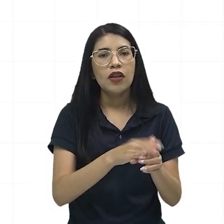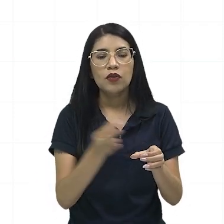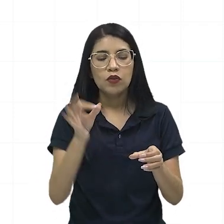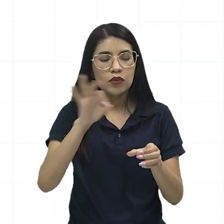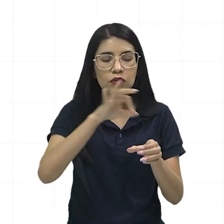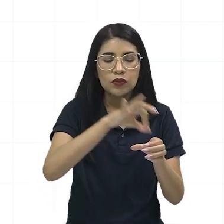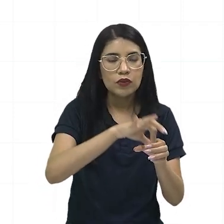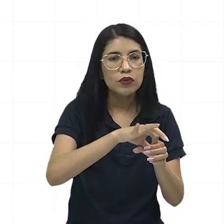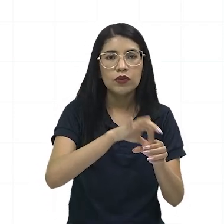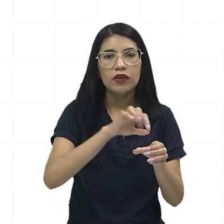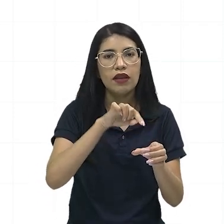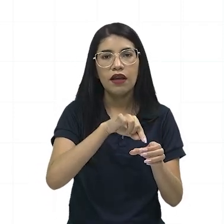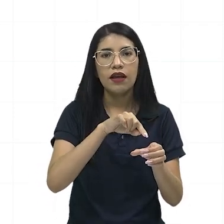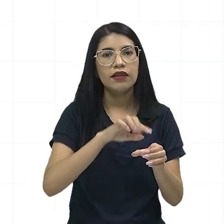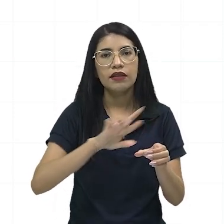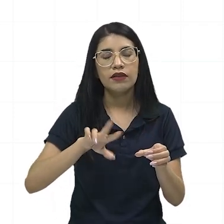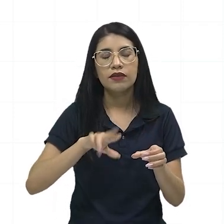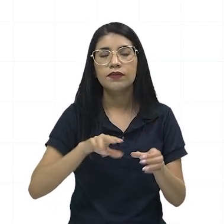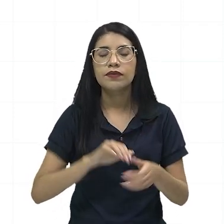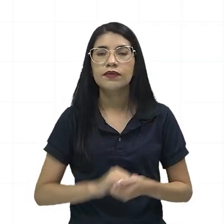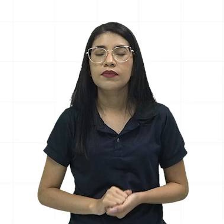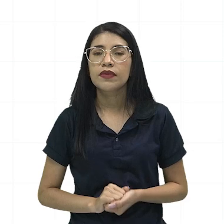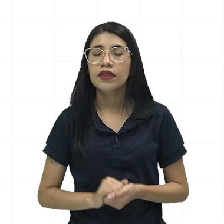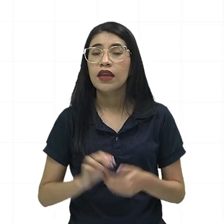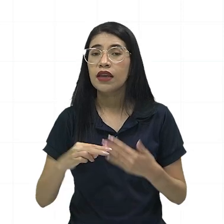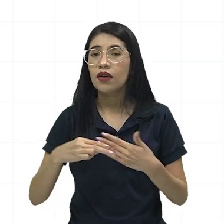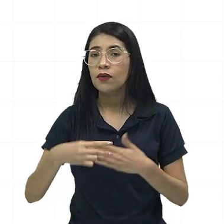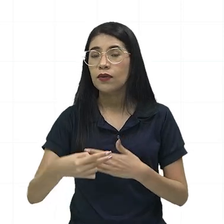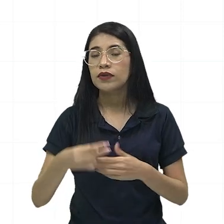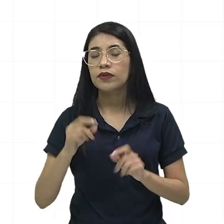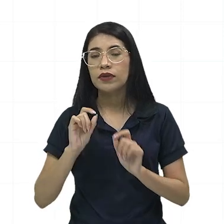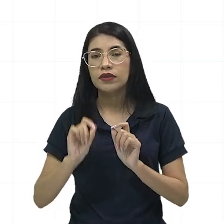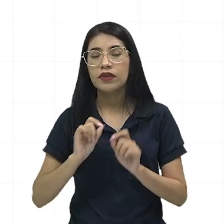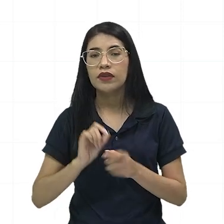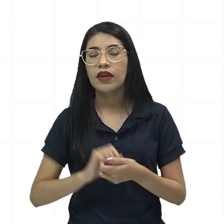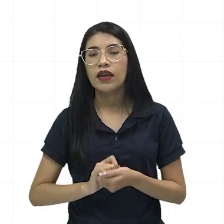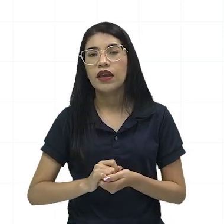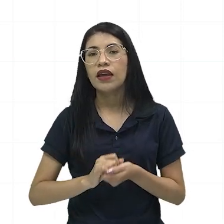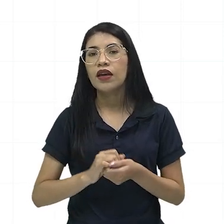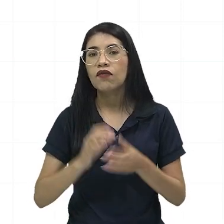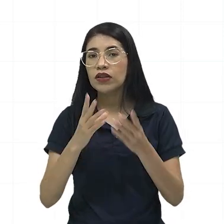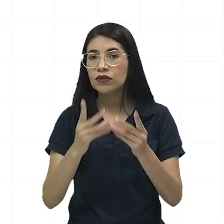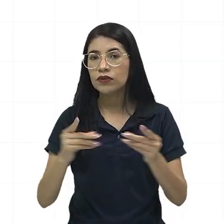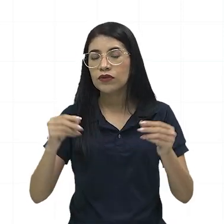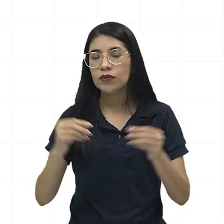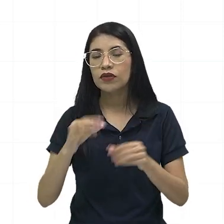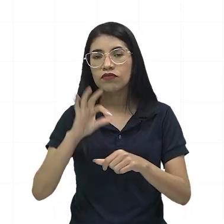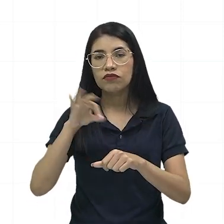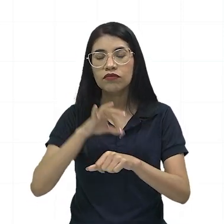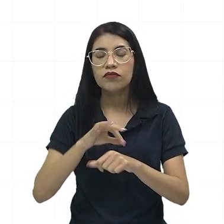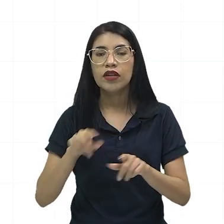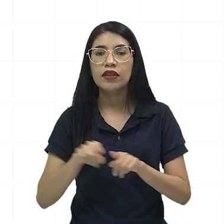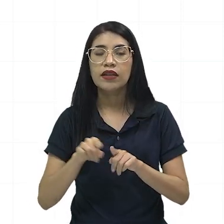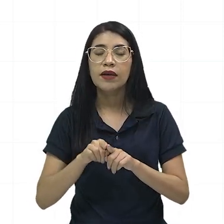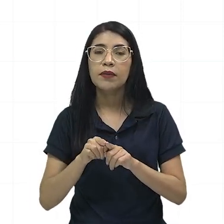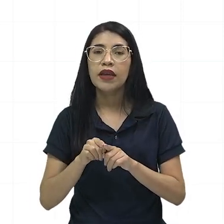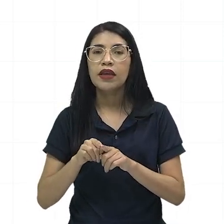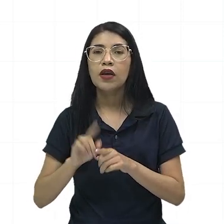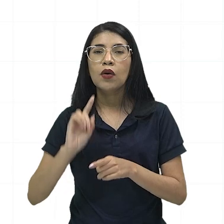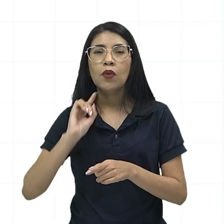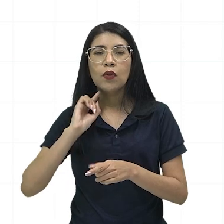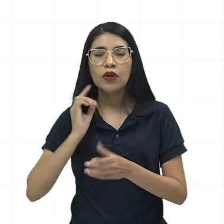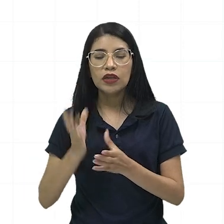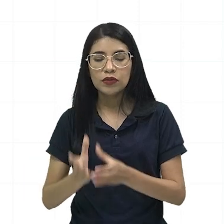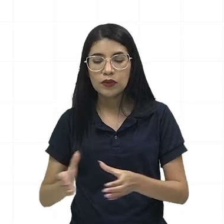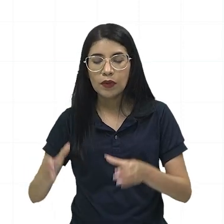não vai depositar os seus ovos ali e, consequentemente, a gente não vai ter, né, esses mosquitos. Também coloque o lixo em